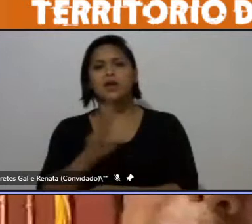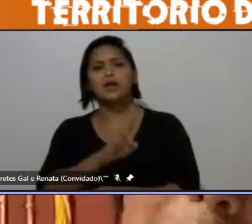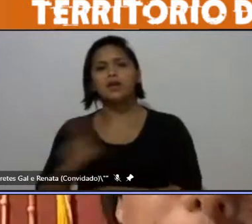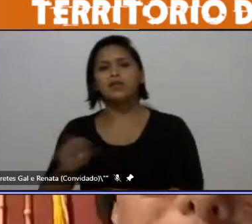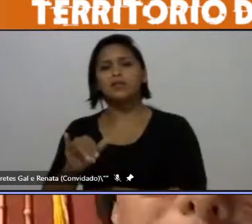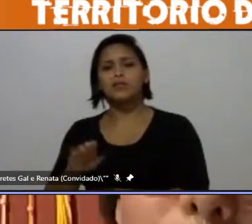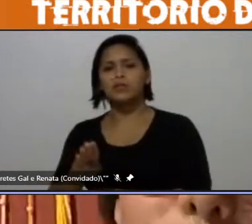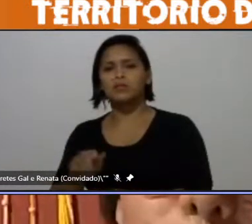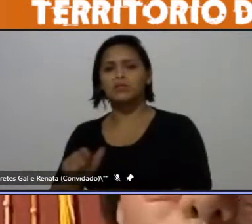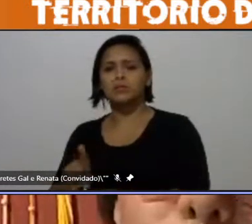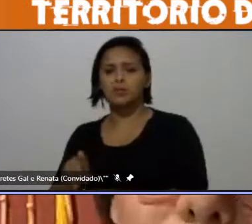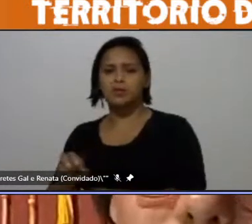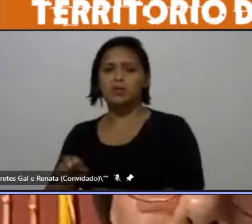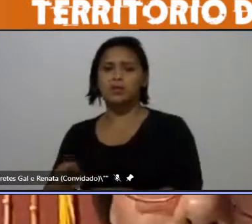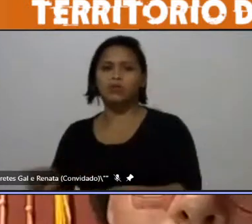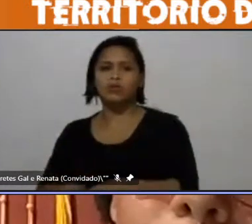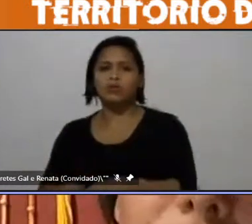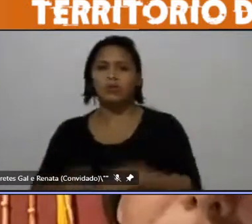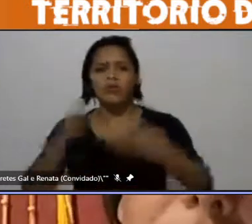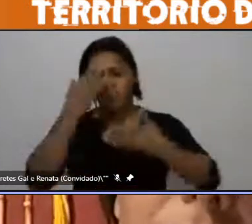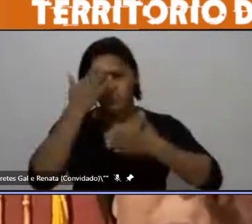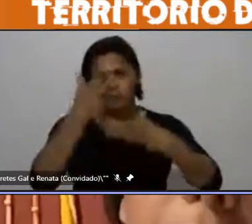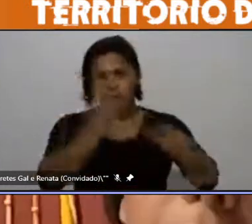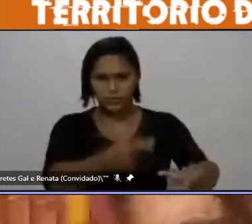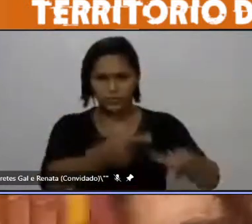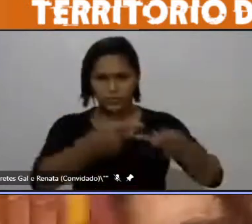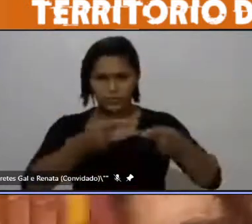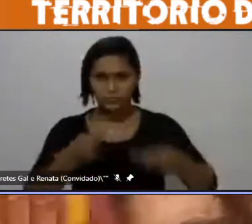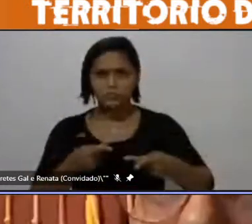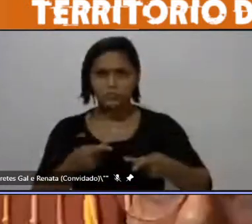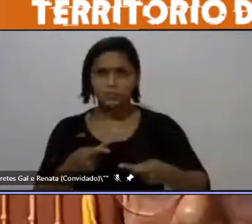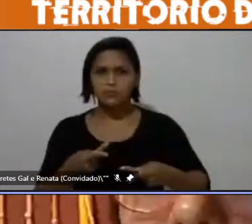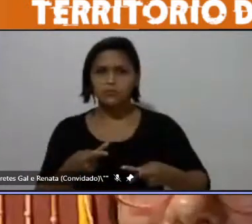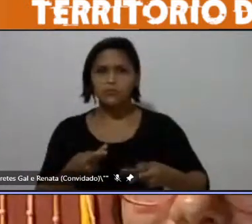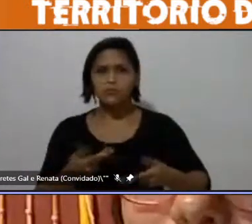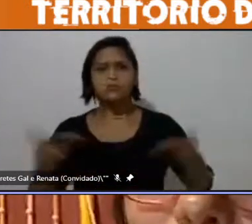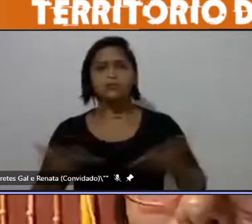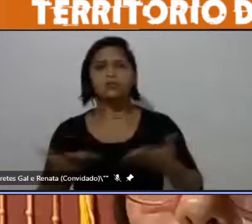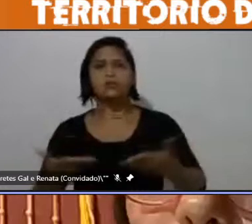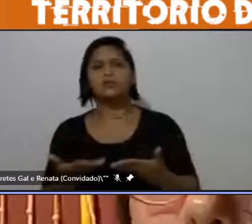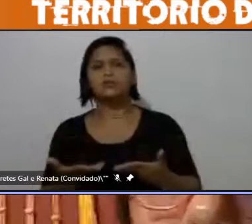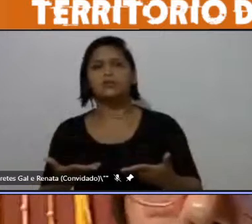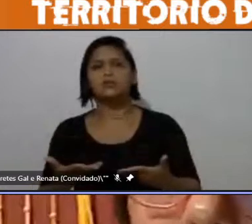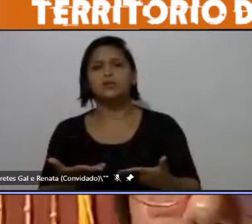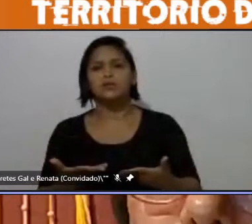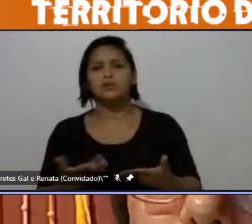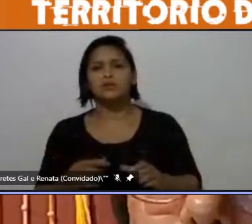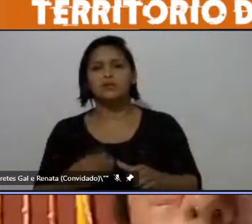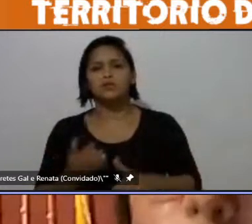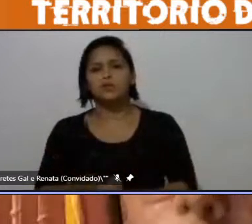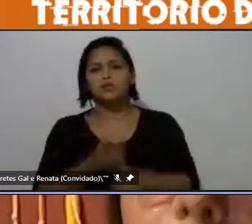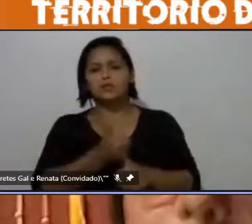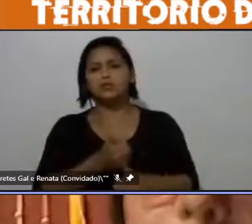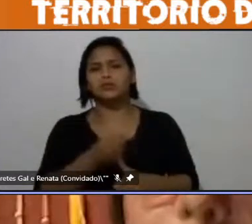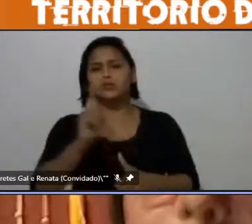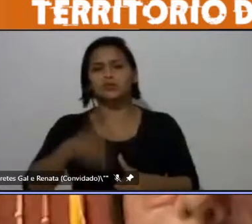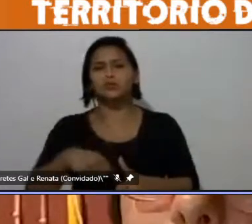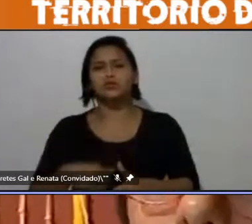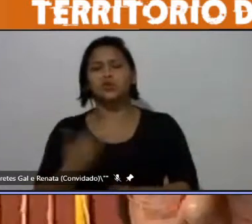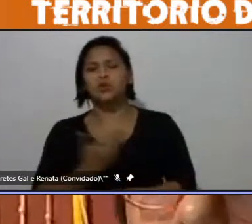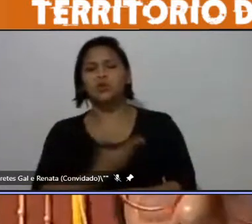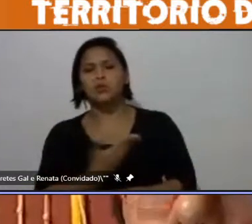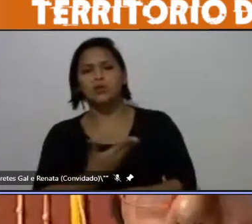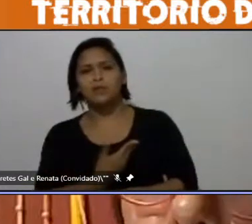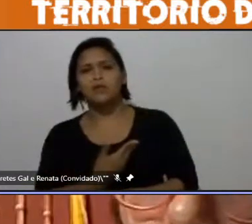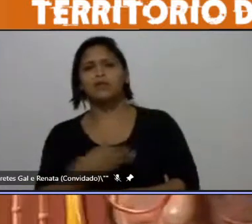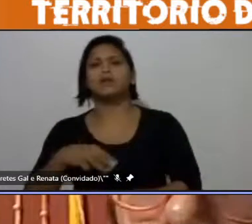IBDU também, né, eu agradeço o convite e eu estou aqui hoje, né, substituindo uma grande colega,